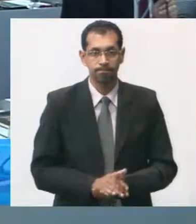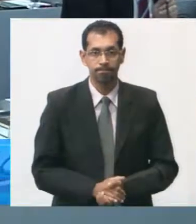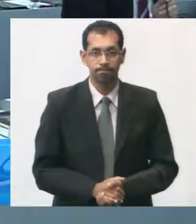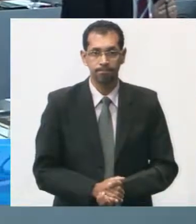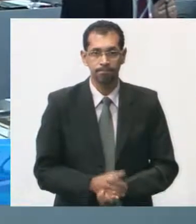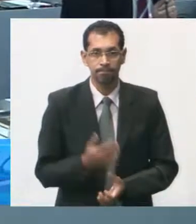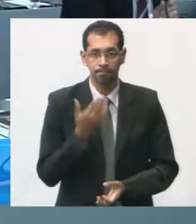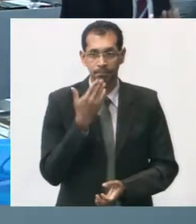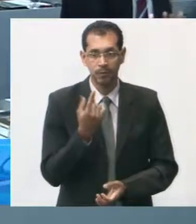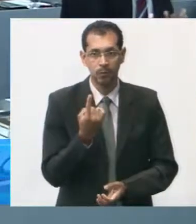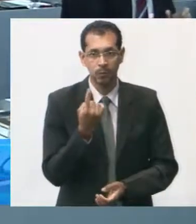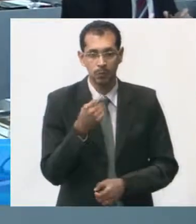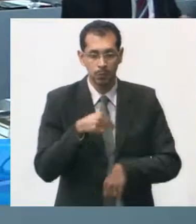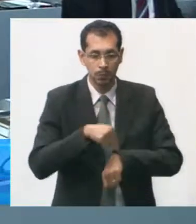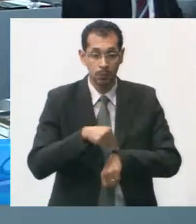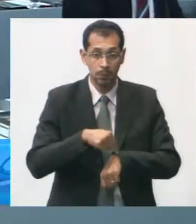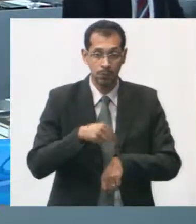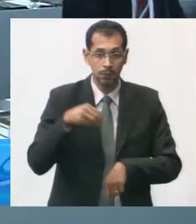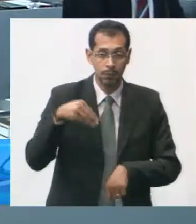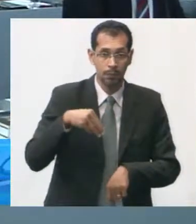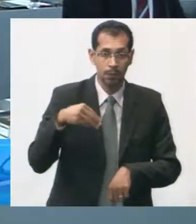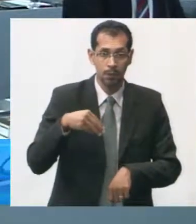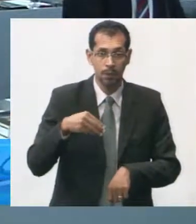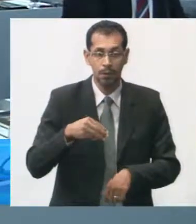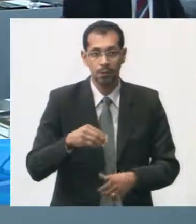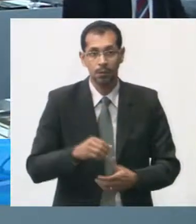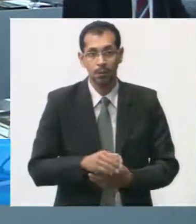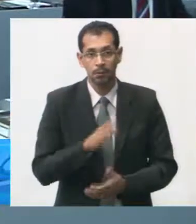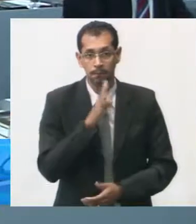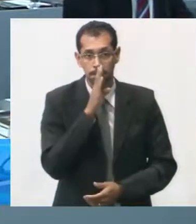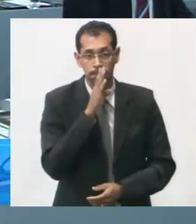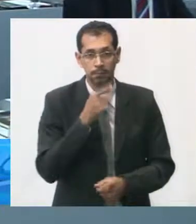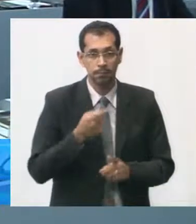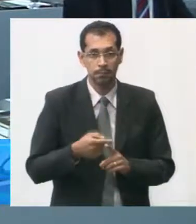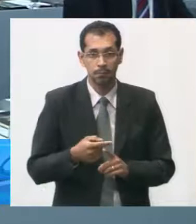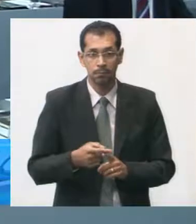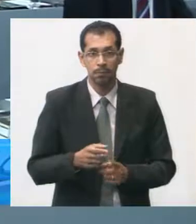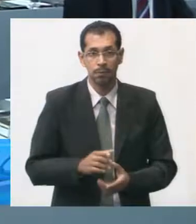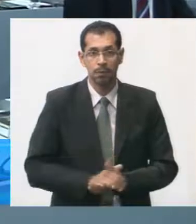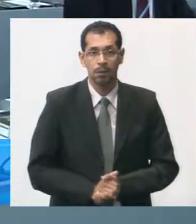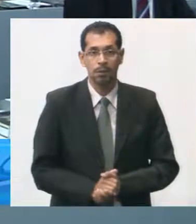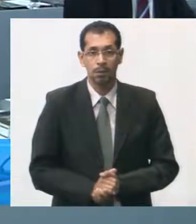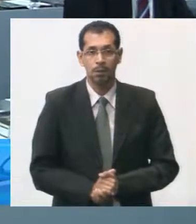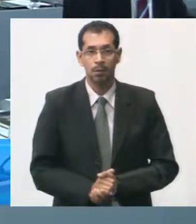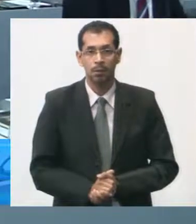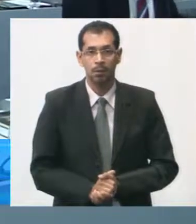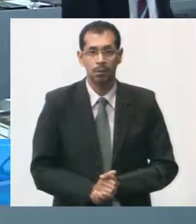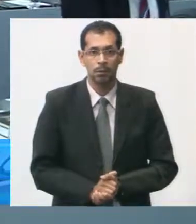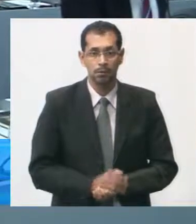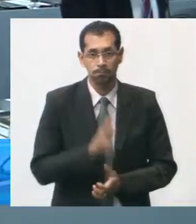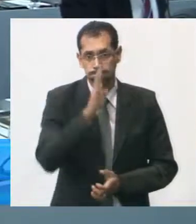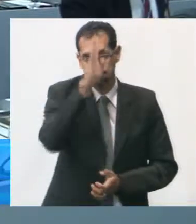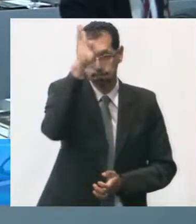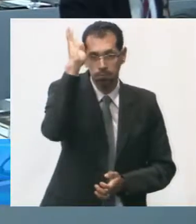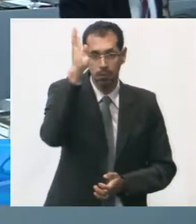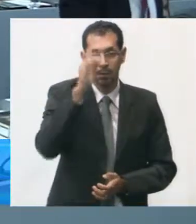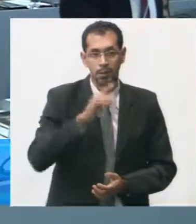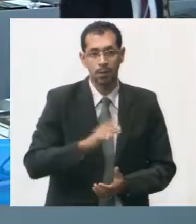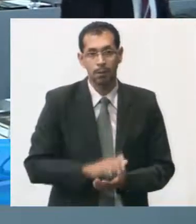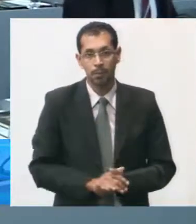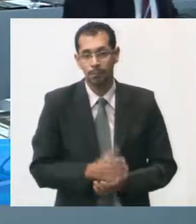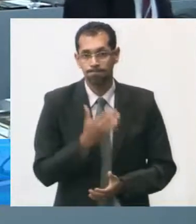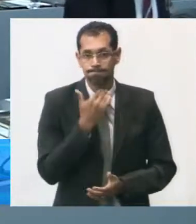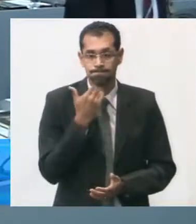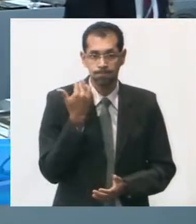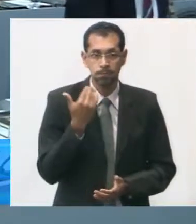Antônio Cordeiro, que veio a falecer tentando salvar um cachorrinho, senhor presidente. Queria pedir um minuto de silêncio em